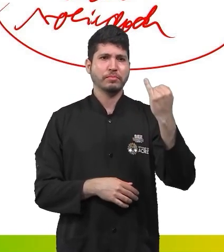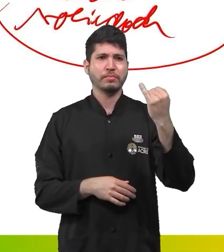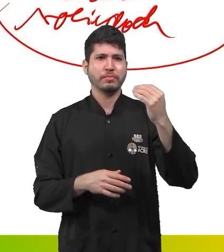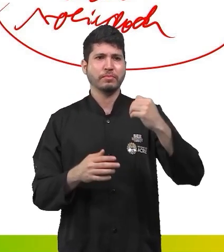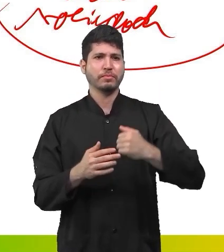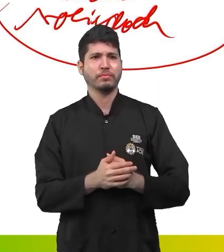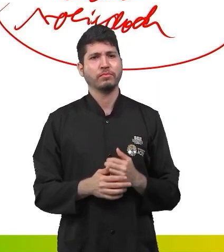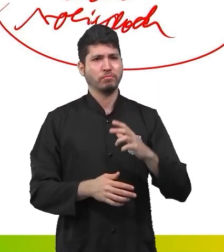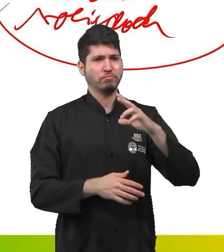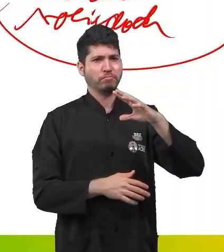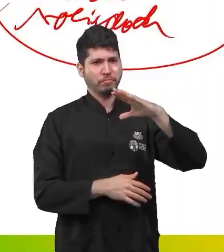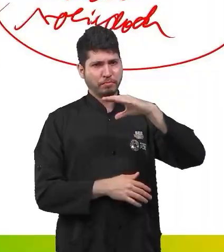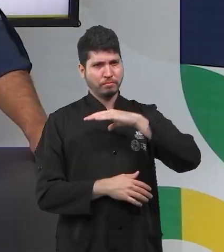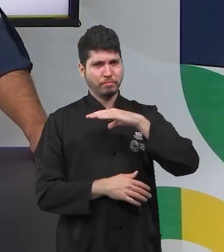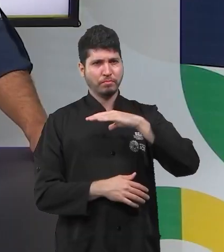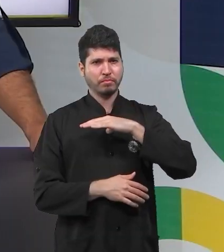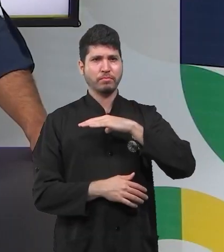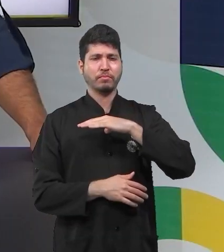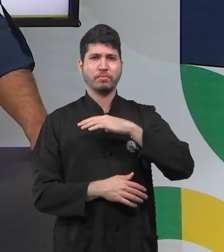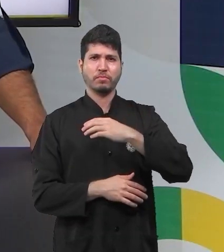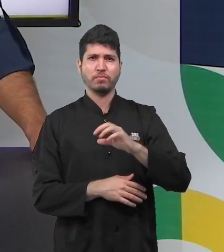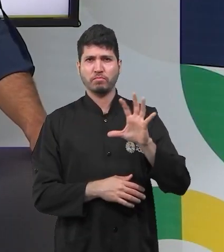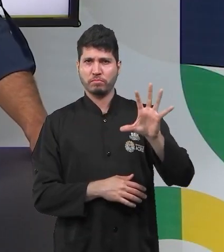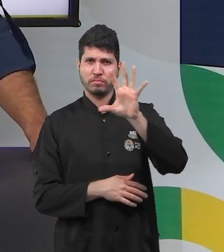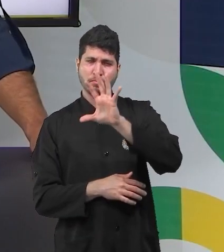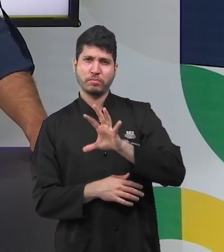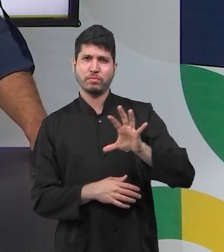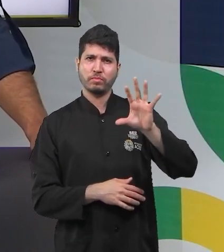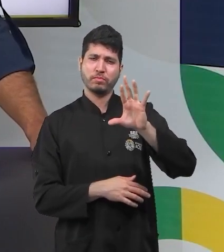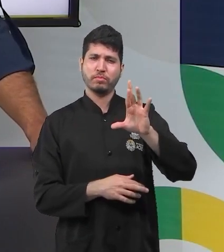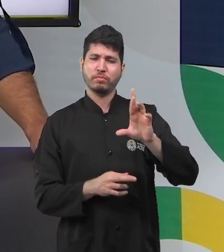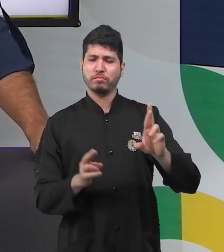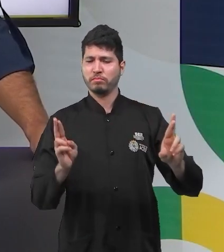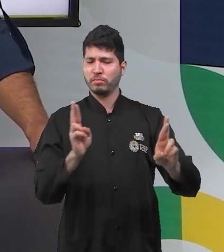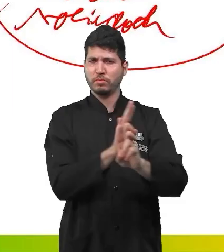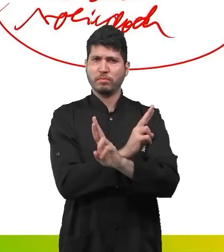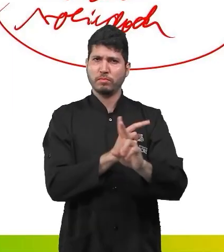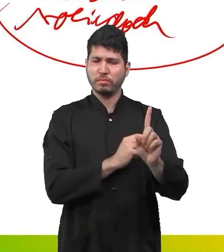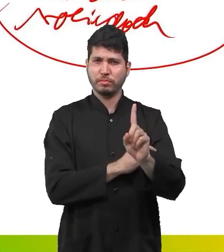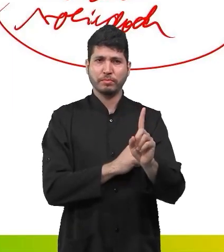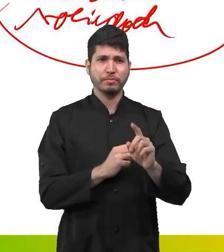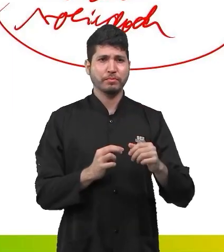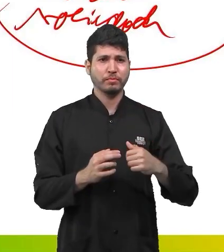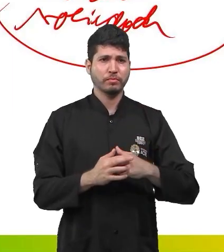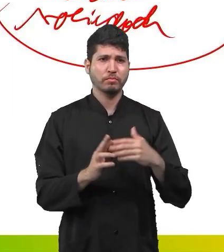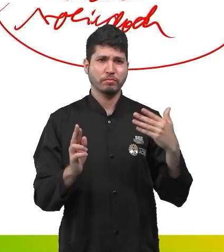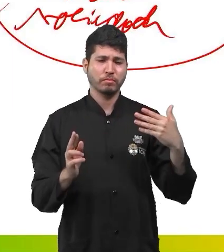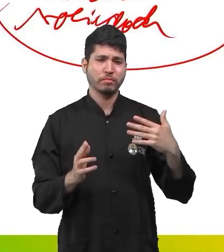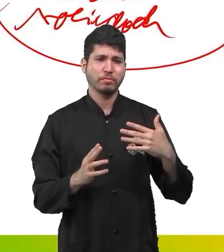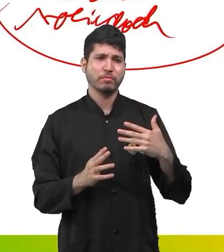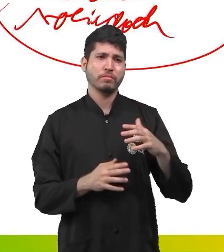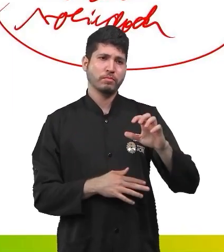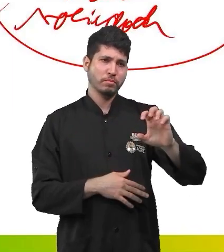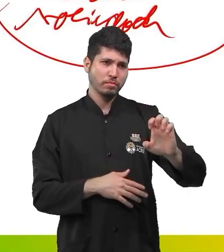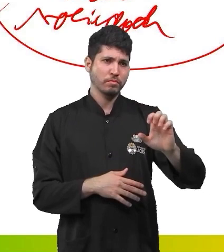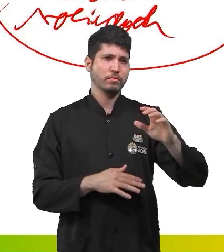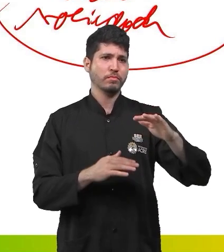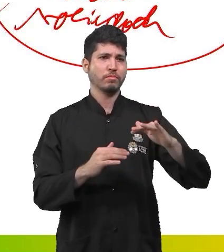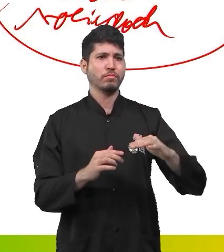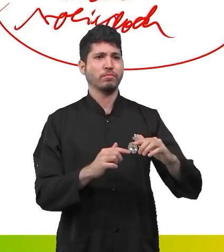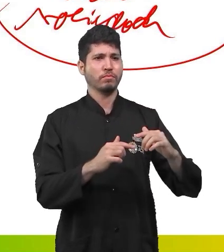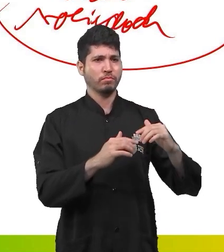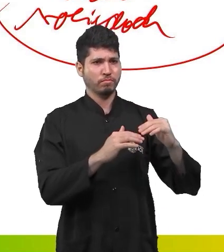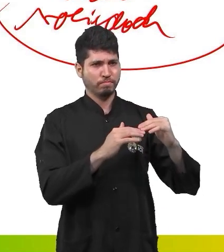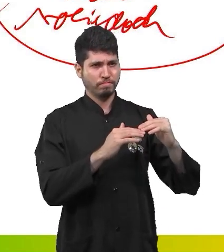aqui a gente está diminuindo em relação à regionalização. Também continua equivocadíssimo. E a alternativa é: a hierarquia